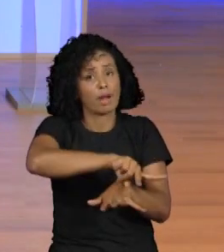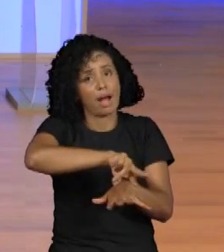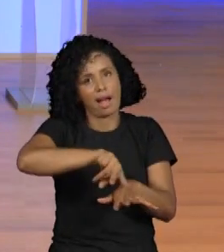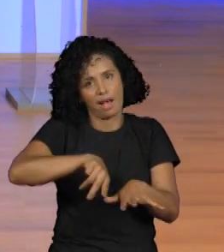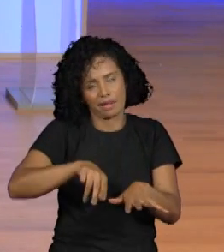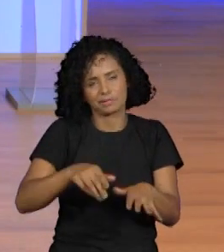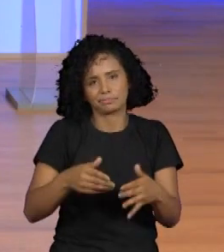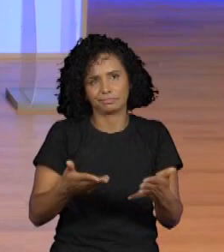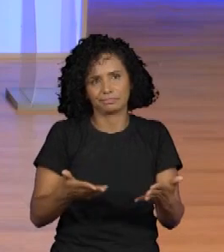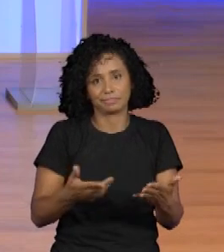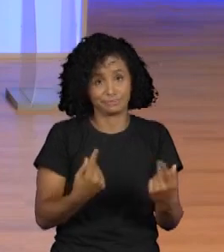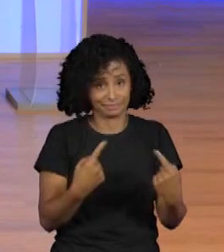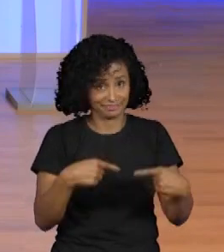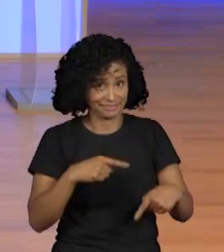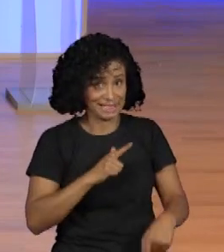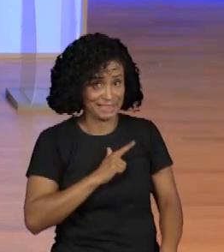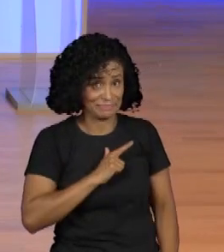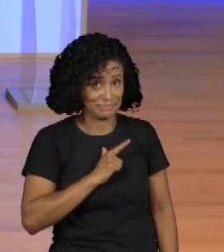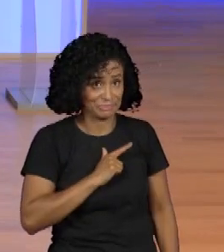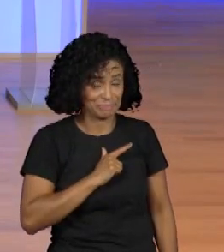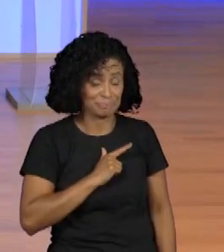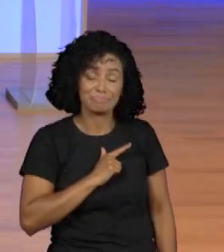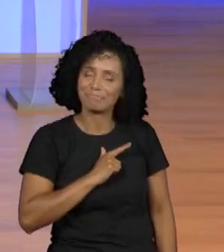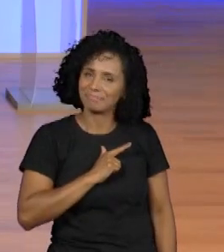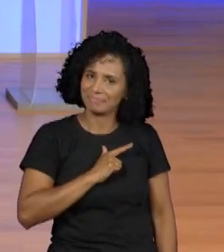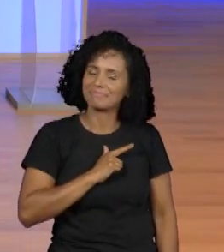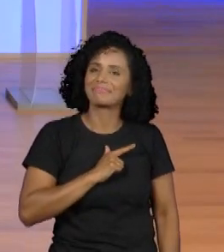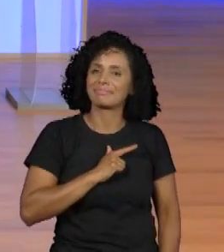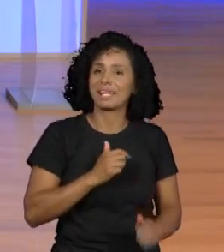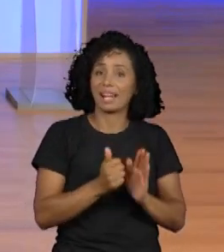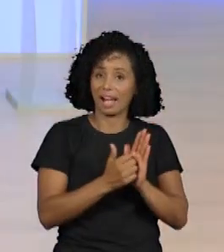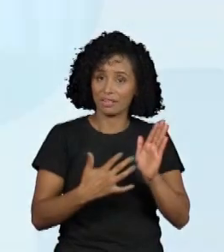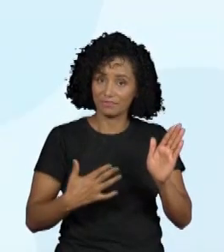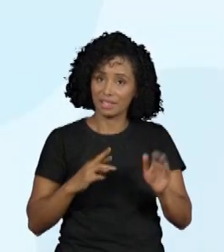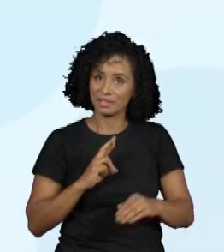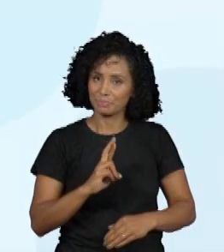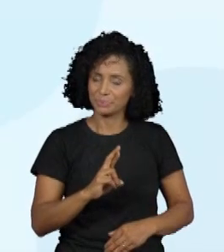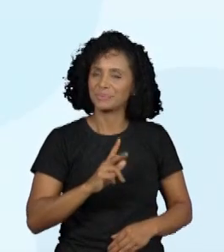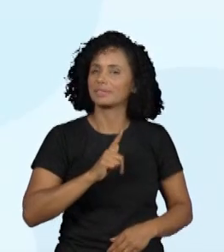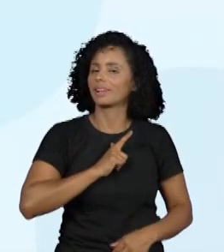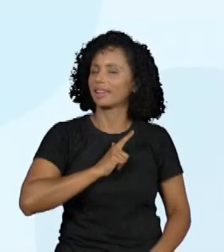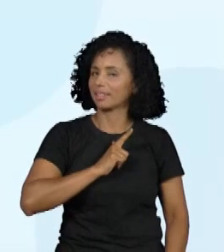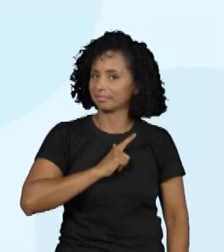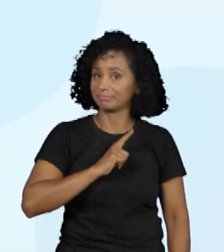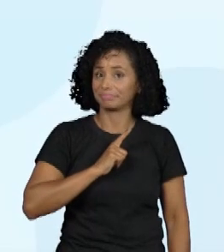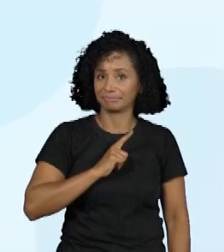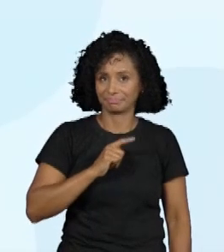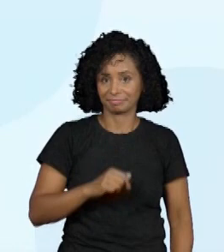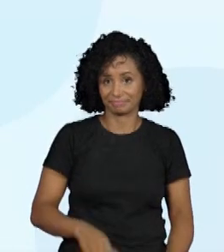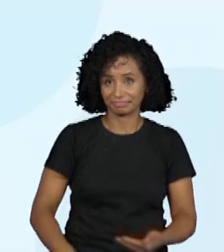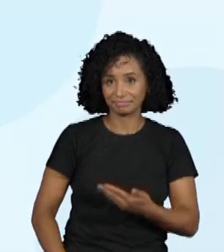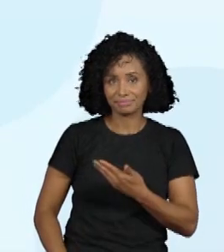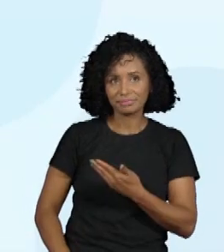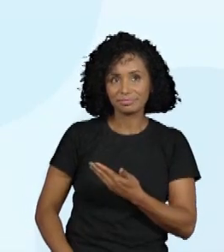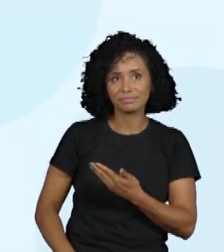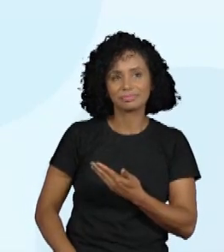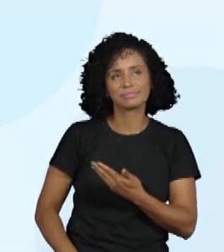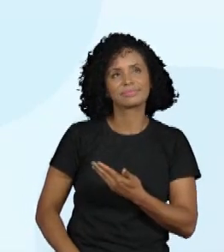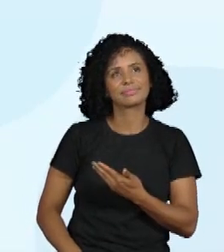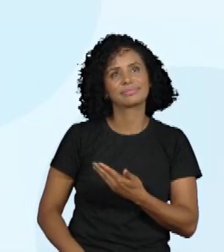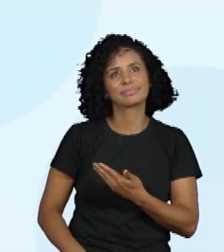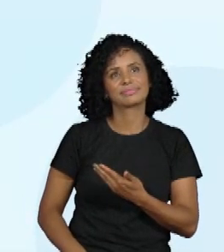temos alguns desafios, não é, Pro? Temos aí já uma atividade para os estudantes. E vamos lá para a